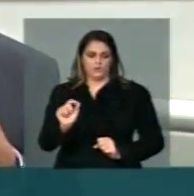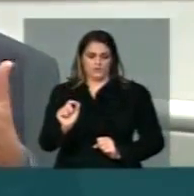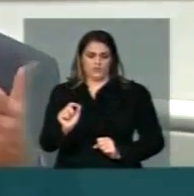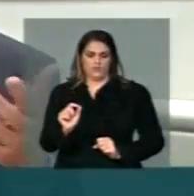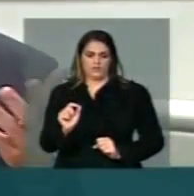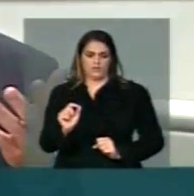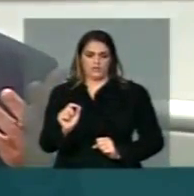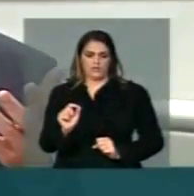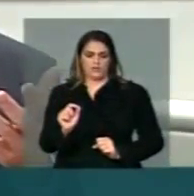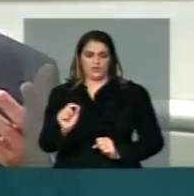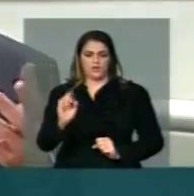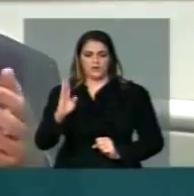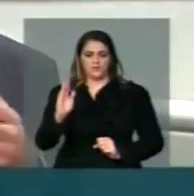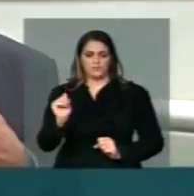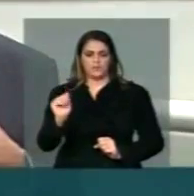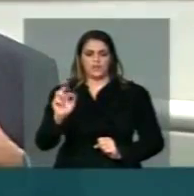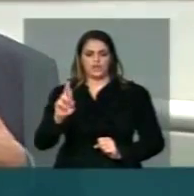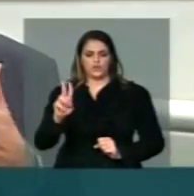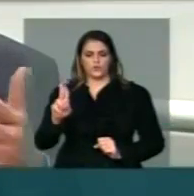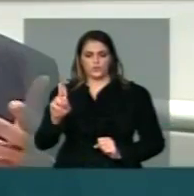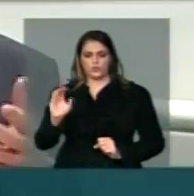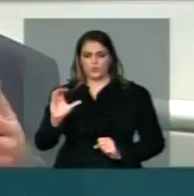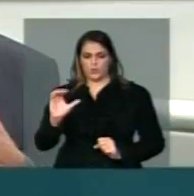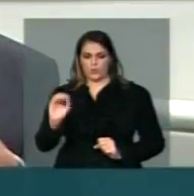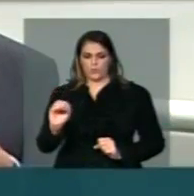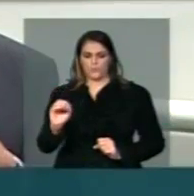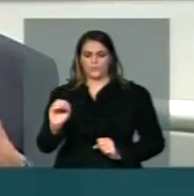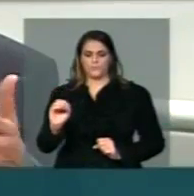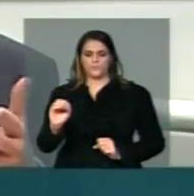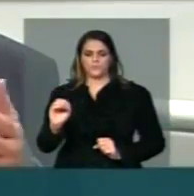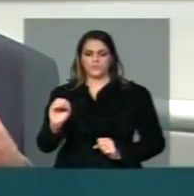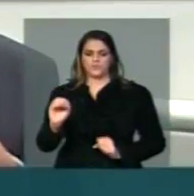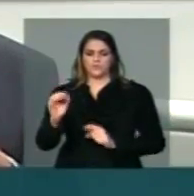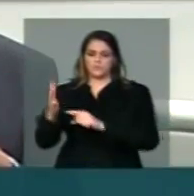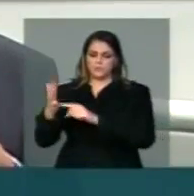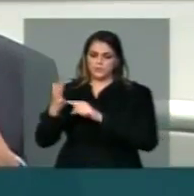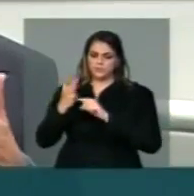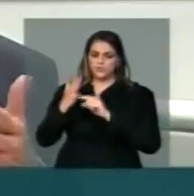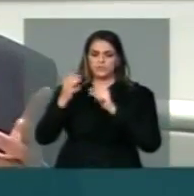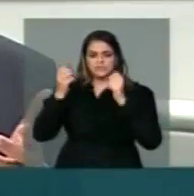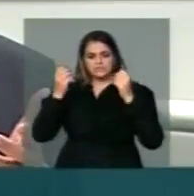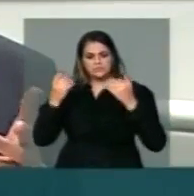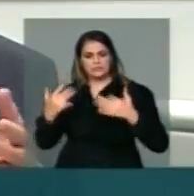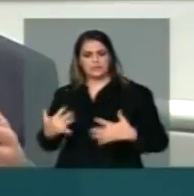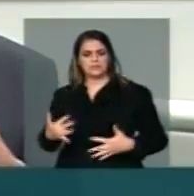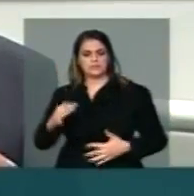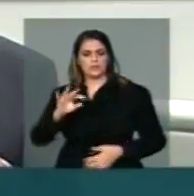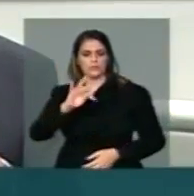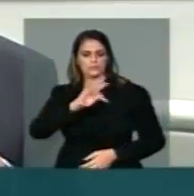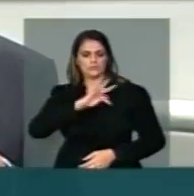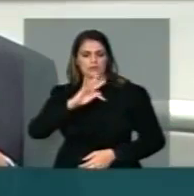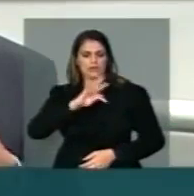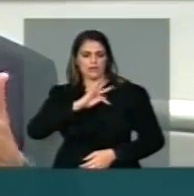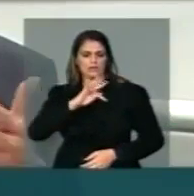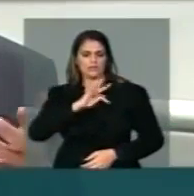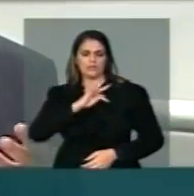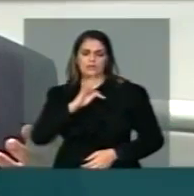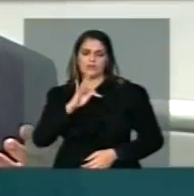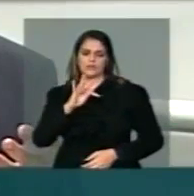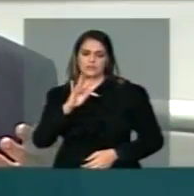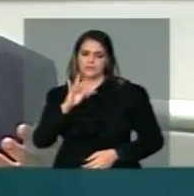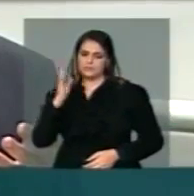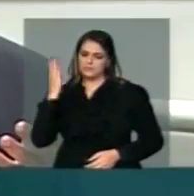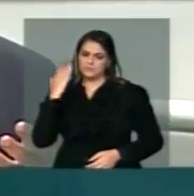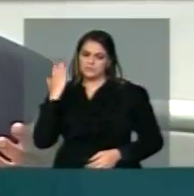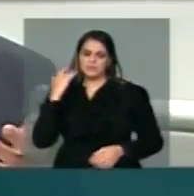o senhor Barusco apresentou justificativas ou explicações técnicas para os fatos que estavam